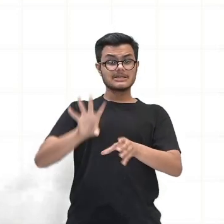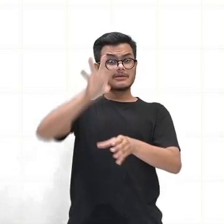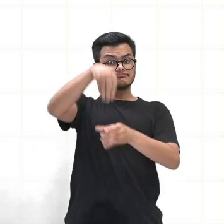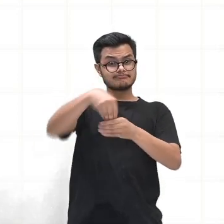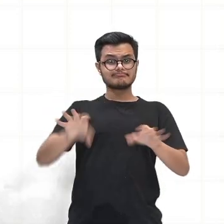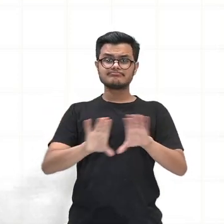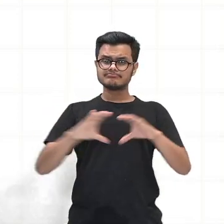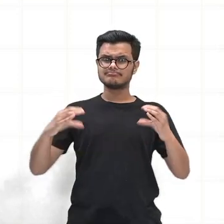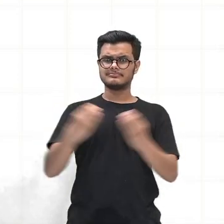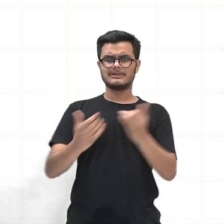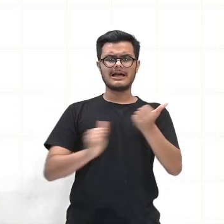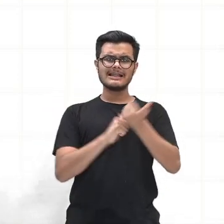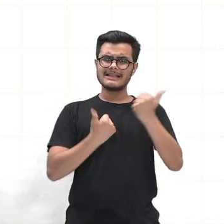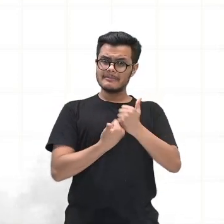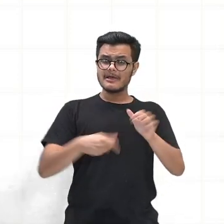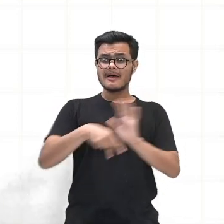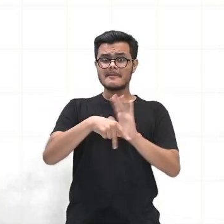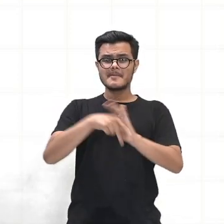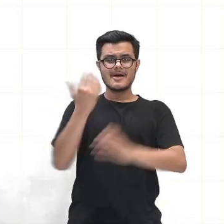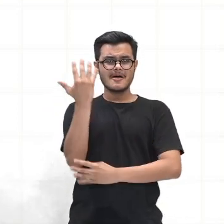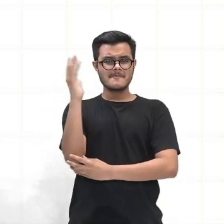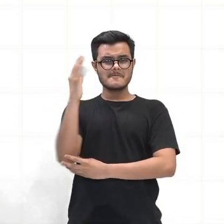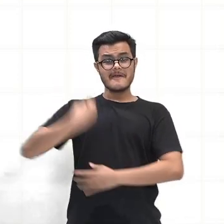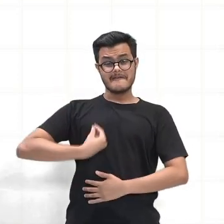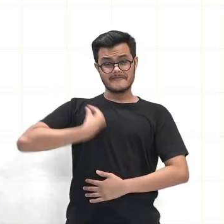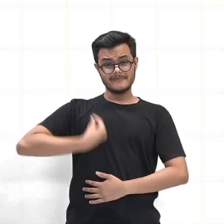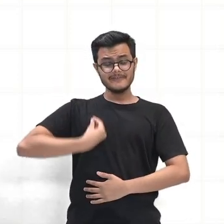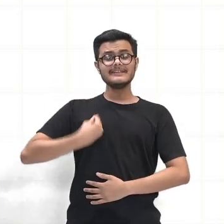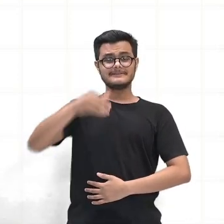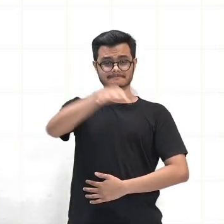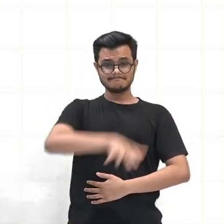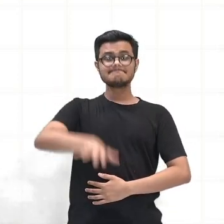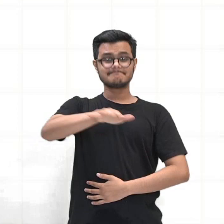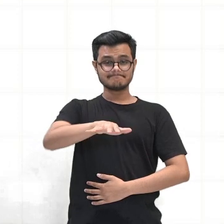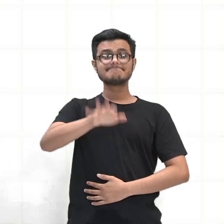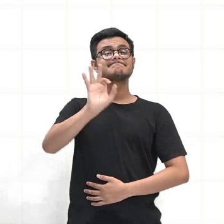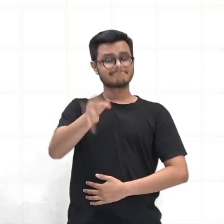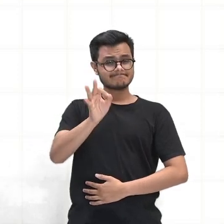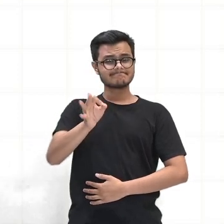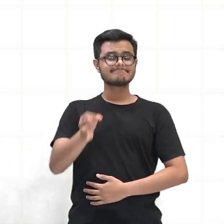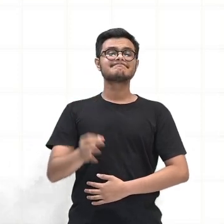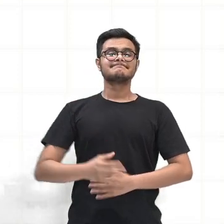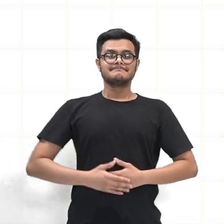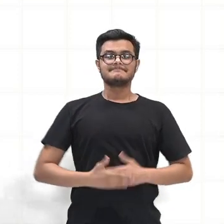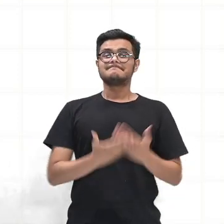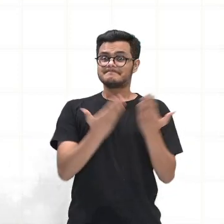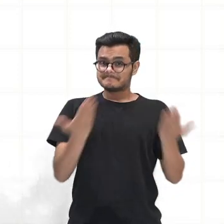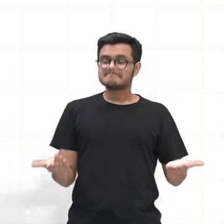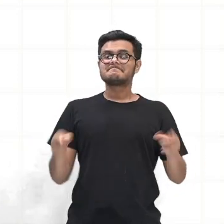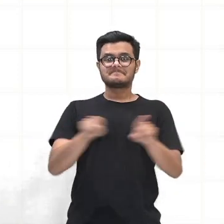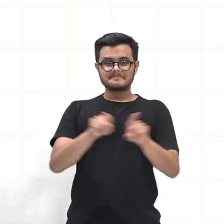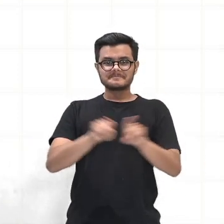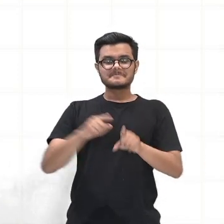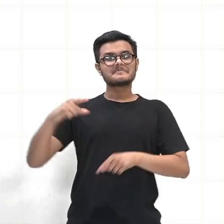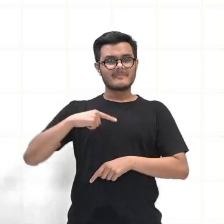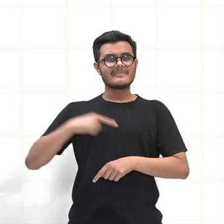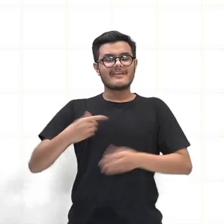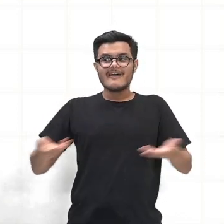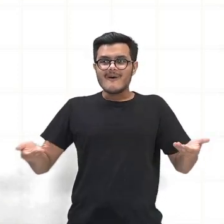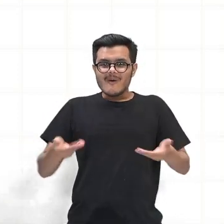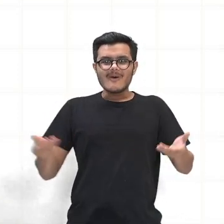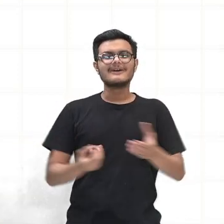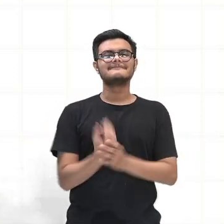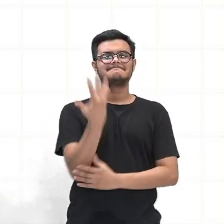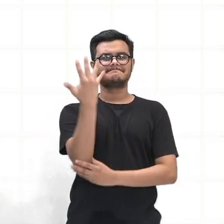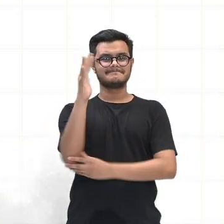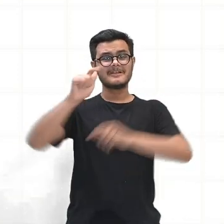e adaptadas à realidade da Amazônia, da floresta tropical que existia e existe aqui na